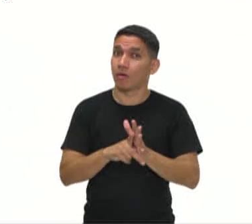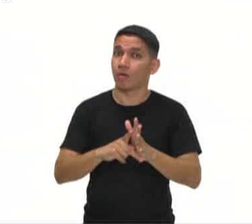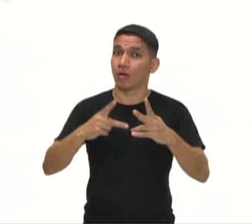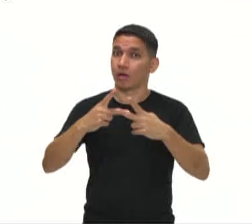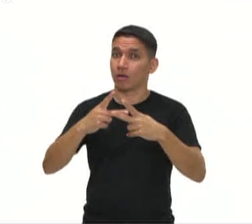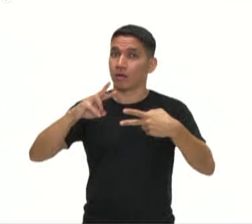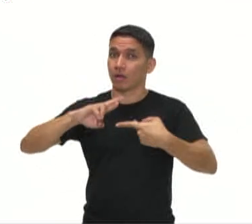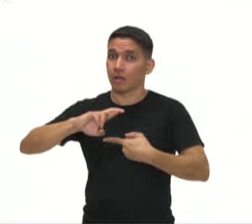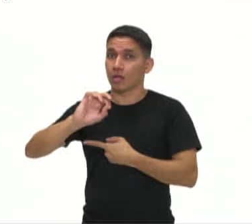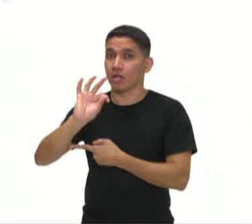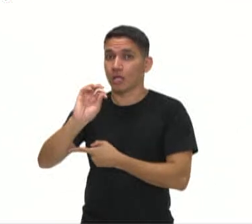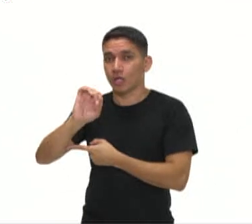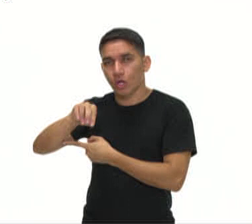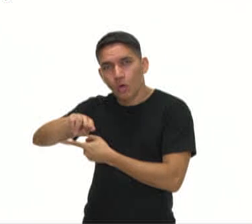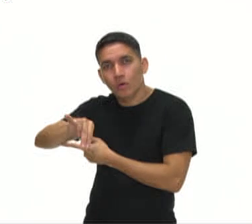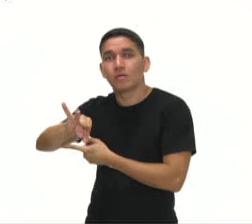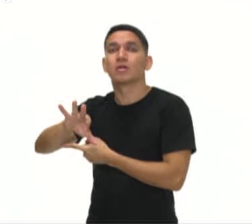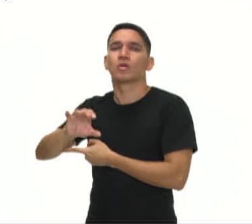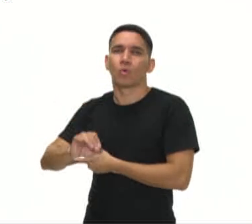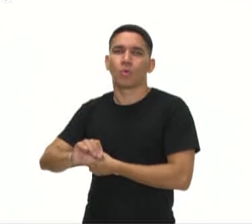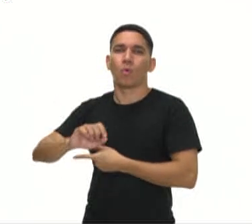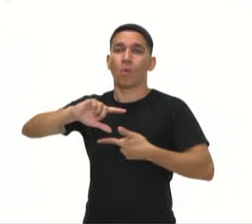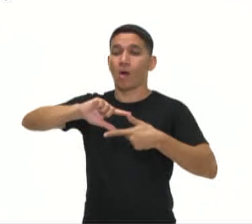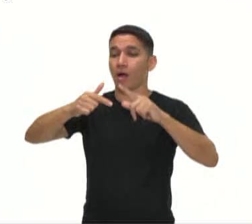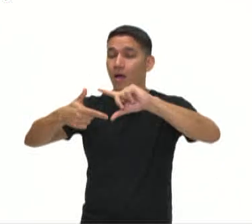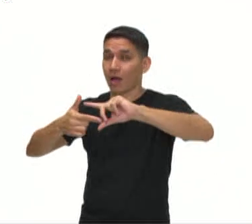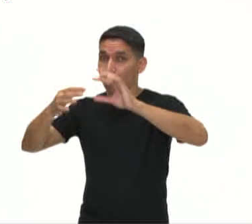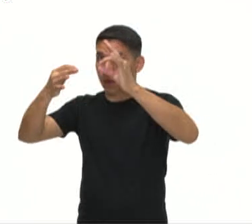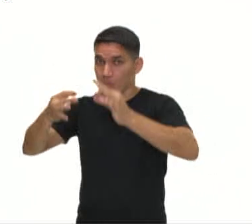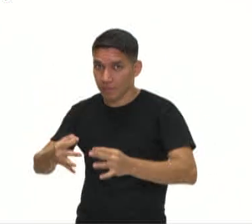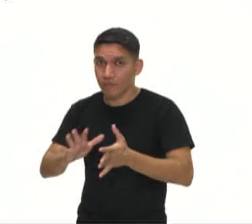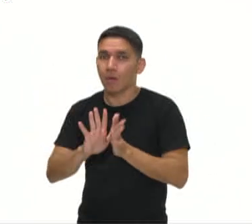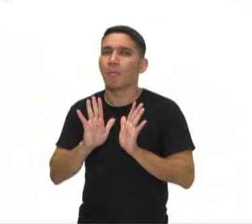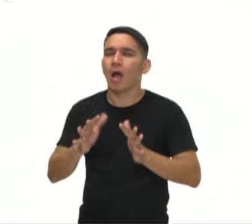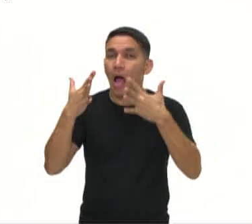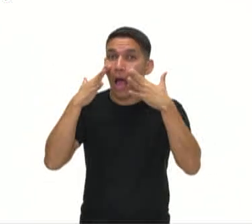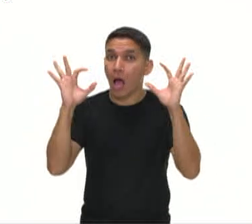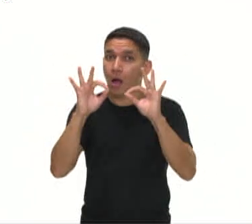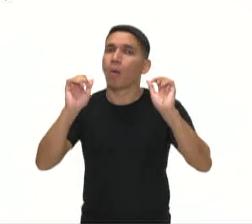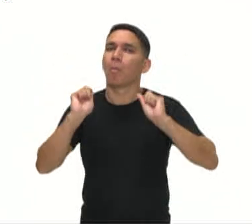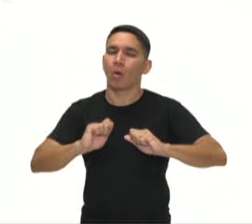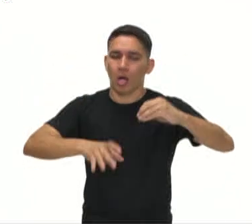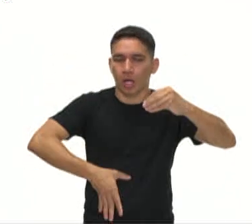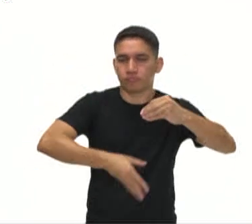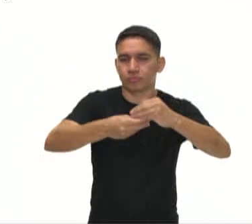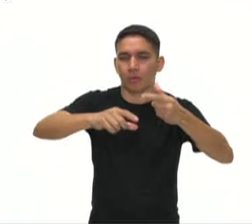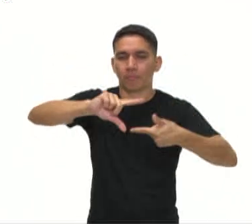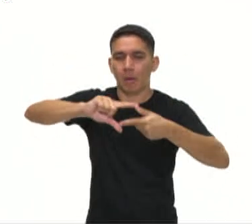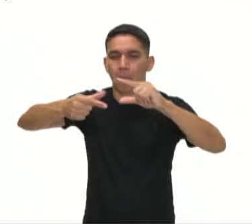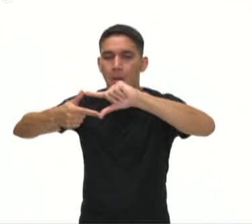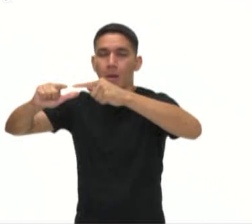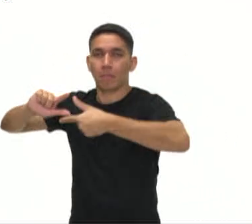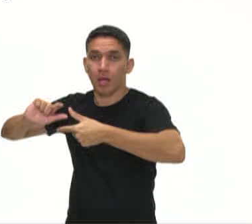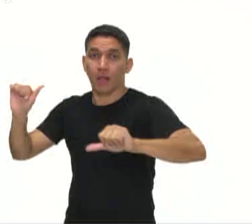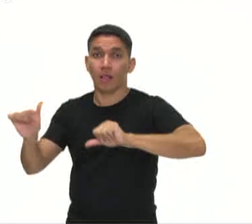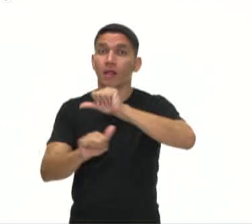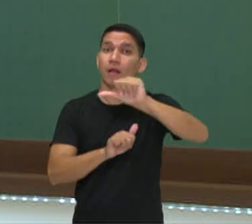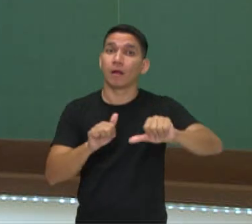quadrados perfeitos, mas, presta atenção nesse mas, que podem completar o quadrado e transformá-lo em